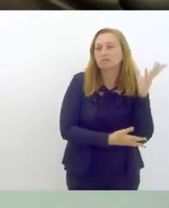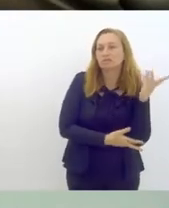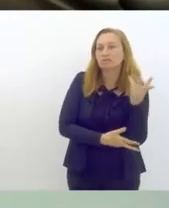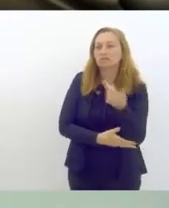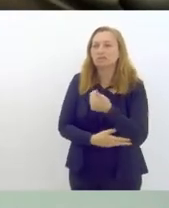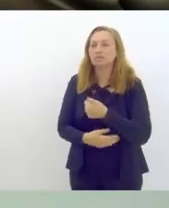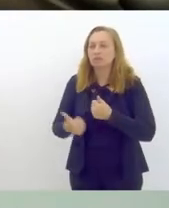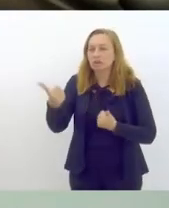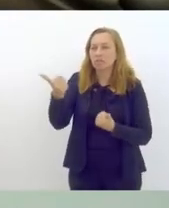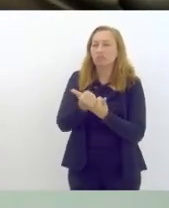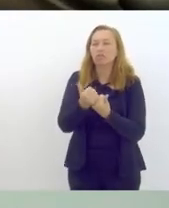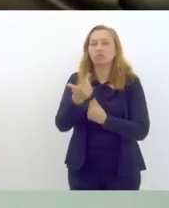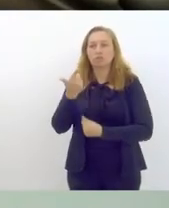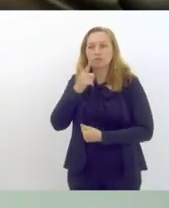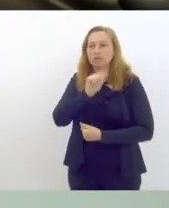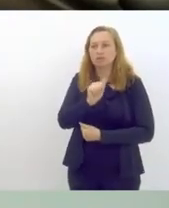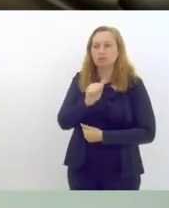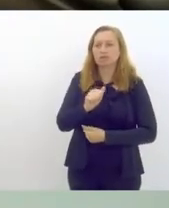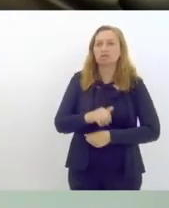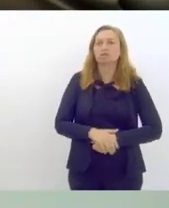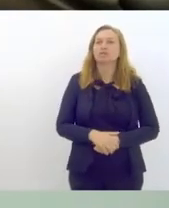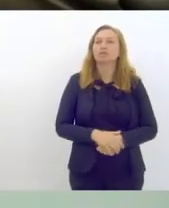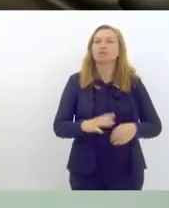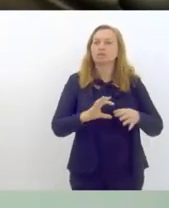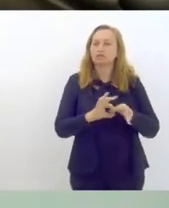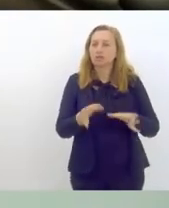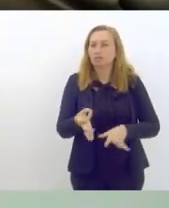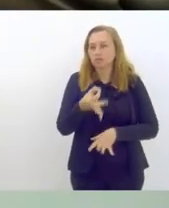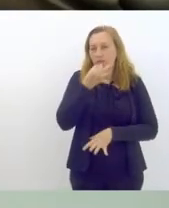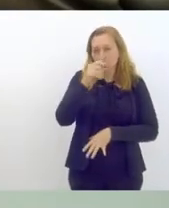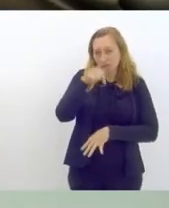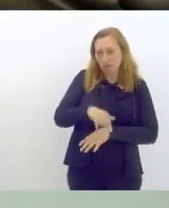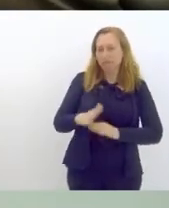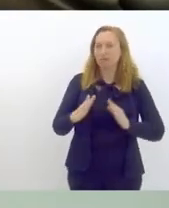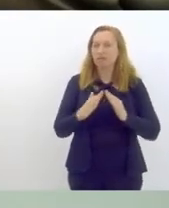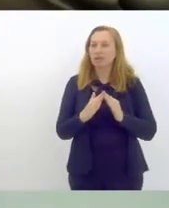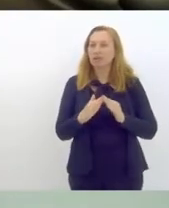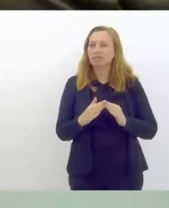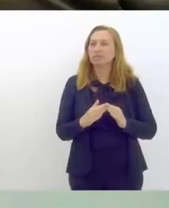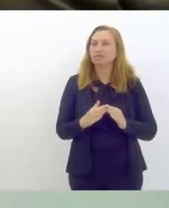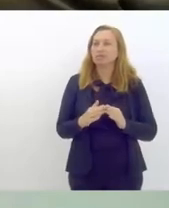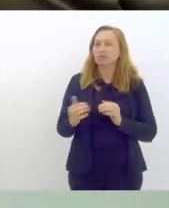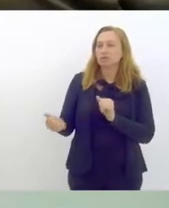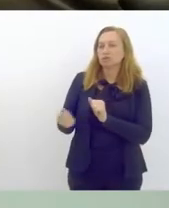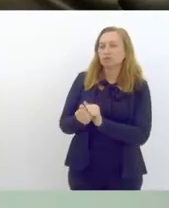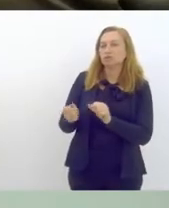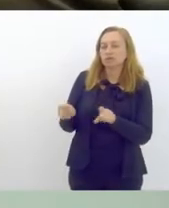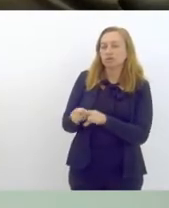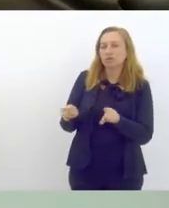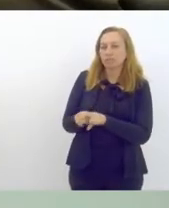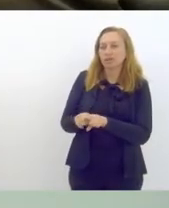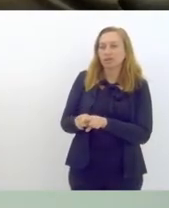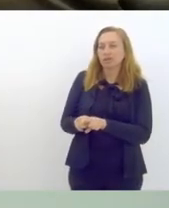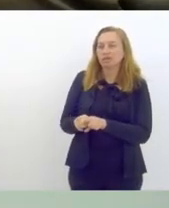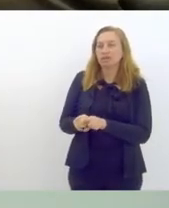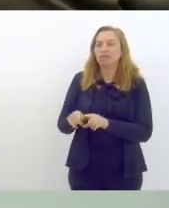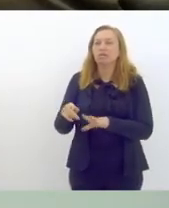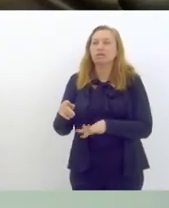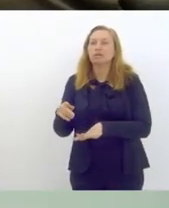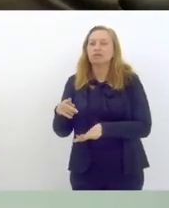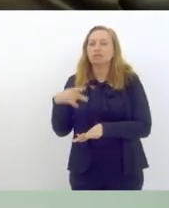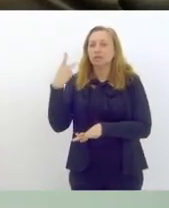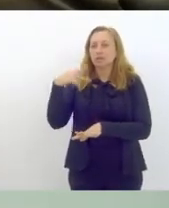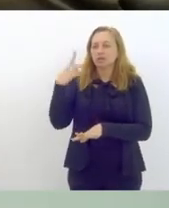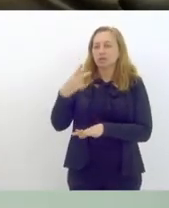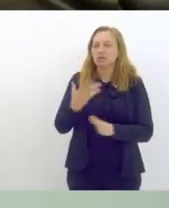os apoiamentos. E eu queria deixar uma sugestão aqui para a Casa, aliada também, a gente tem aqui o Parlamento Juvenil, com